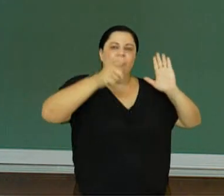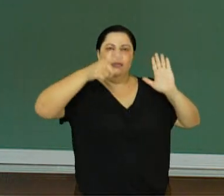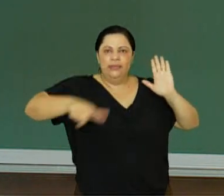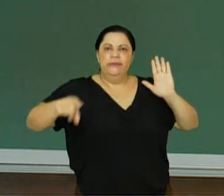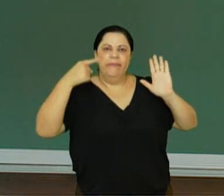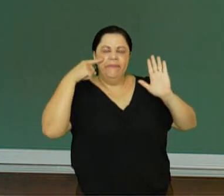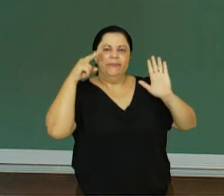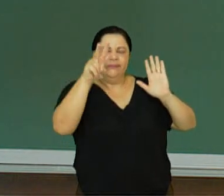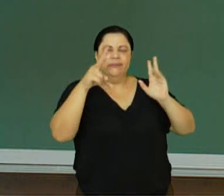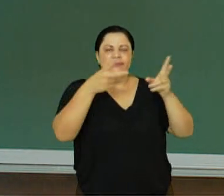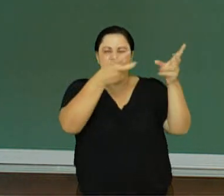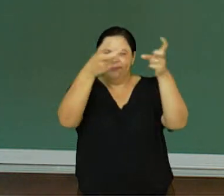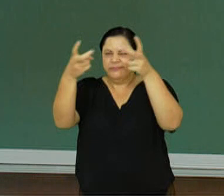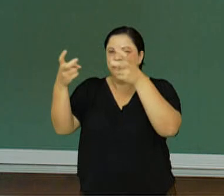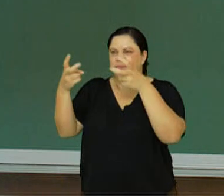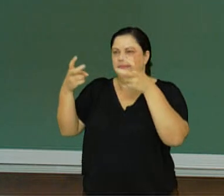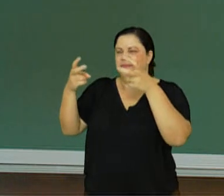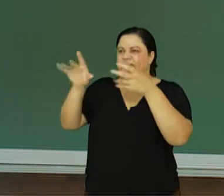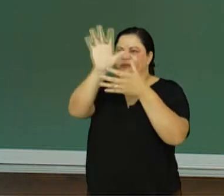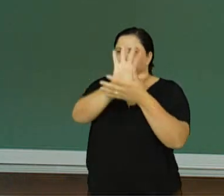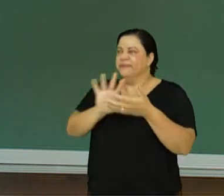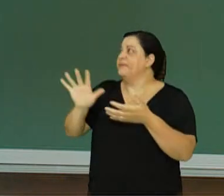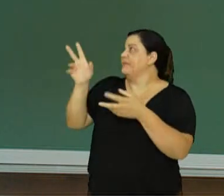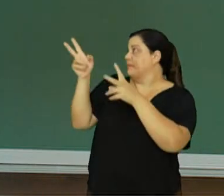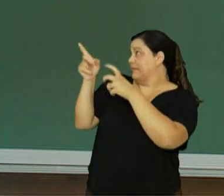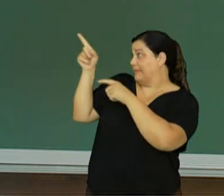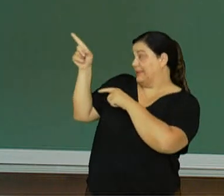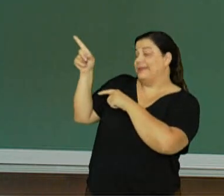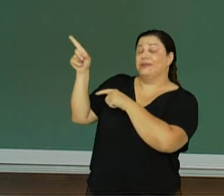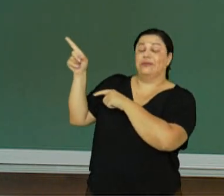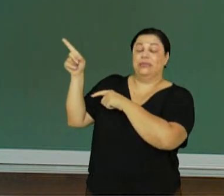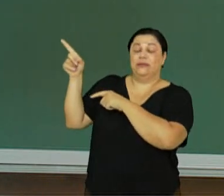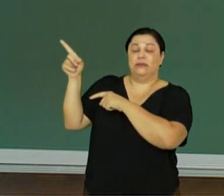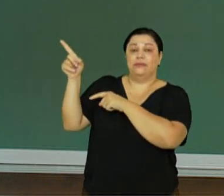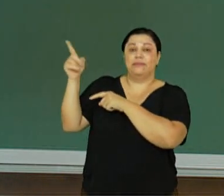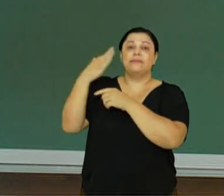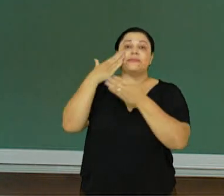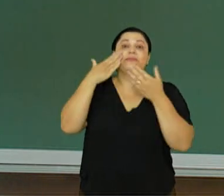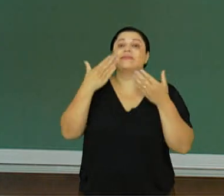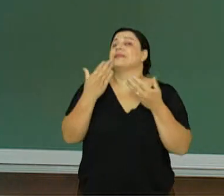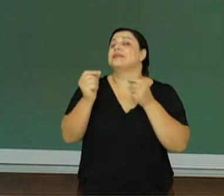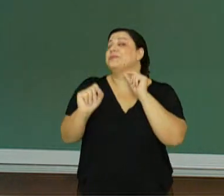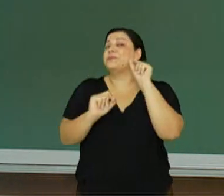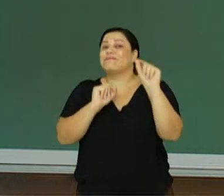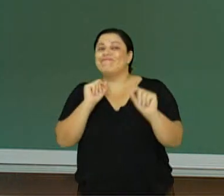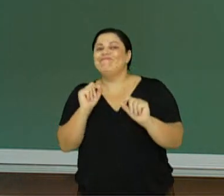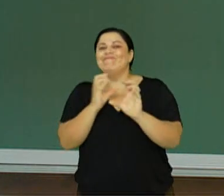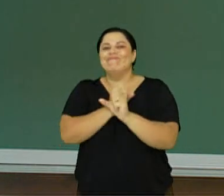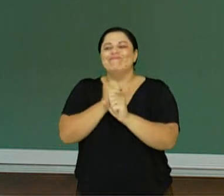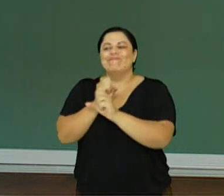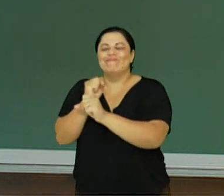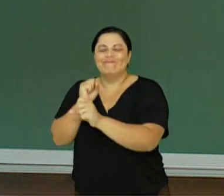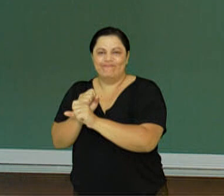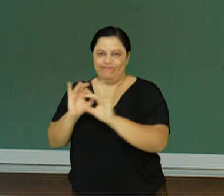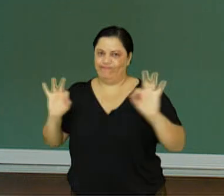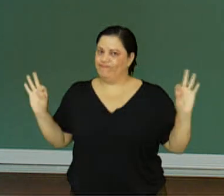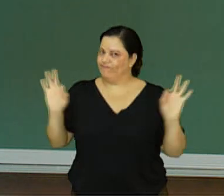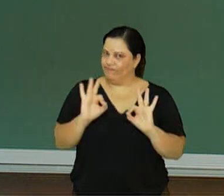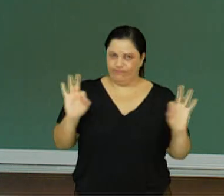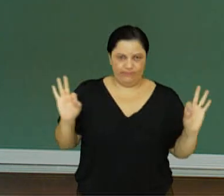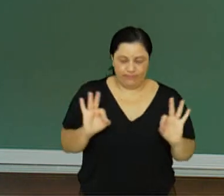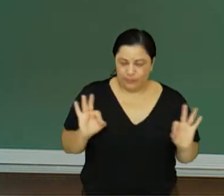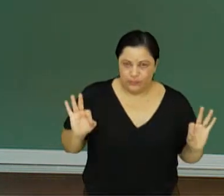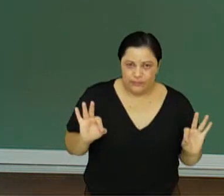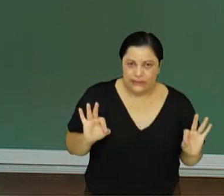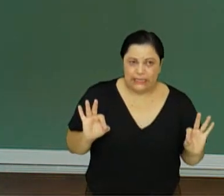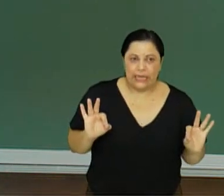o desenho e interpretar esse desenho, para daí a gente começar a calcular. Veja que até aqui nós não calculamos nada ainda,